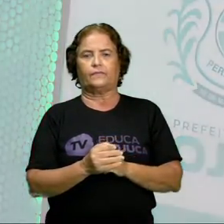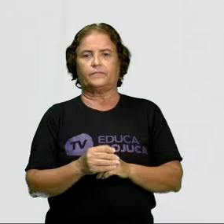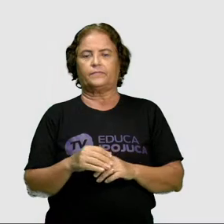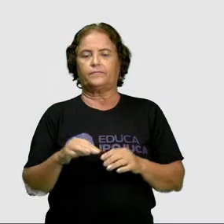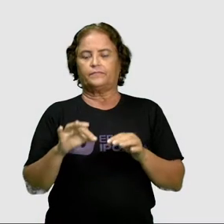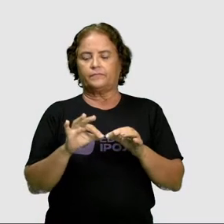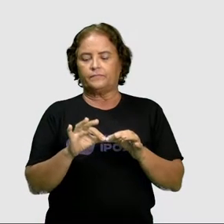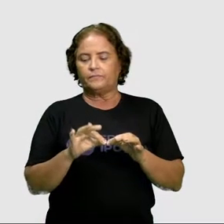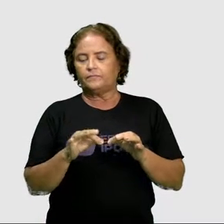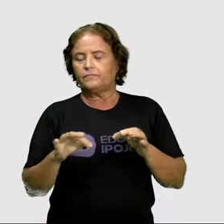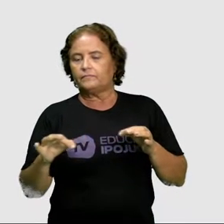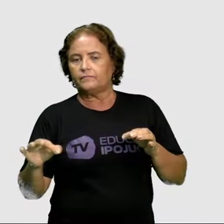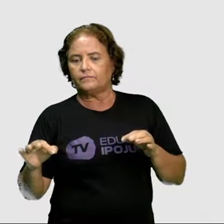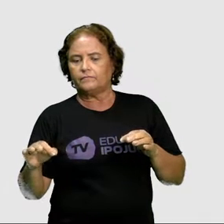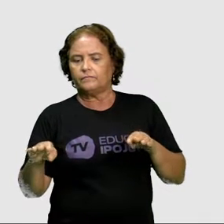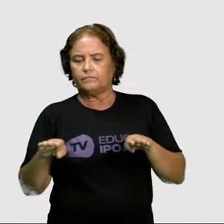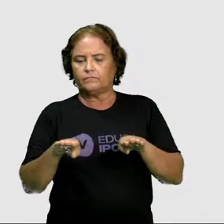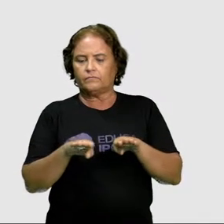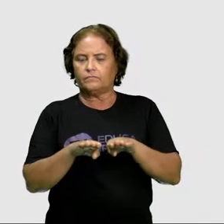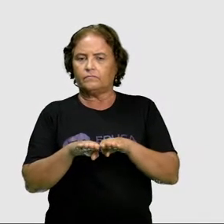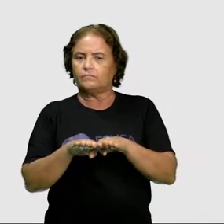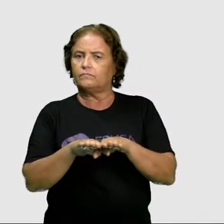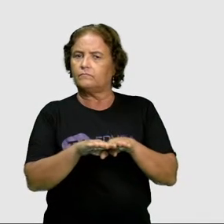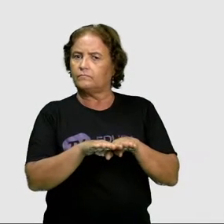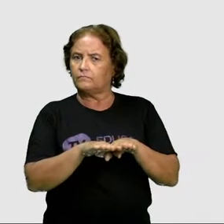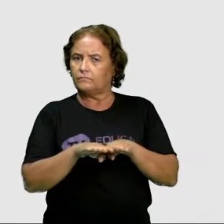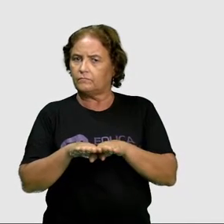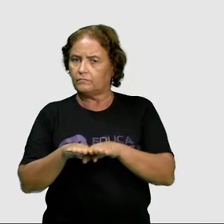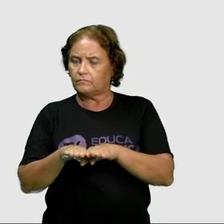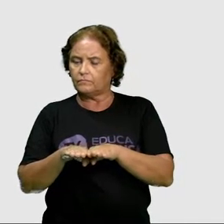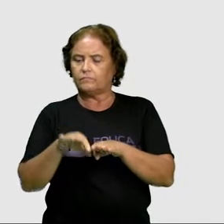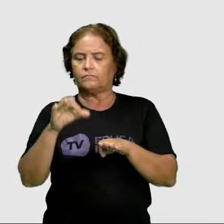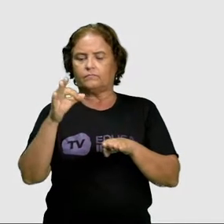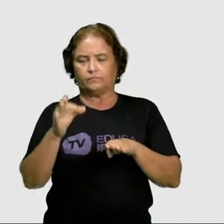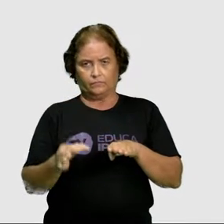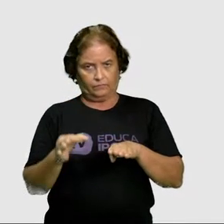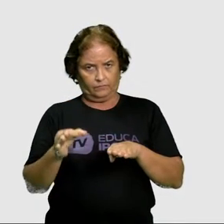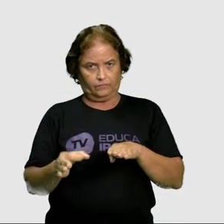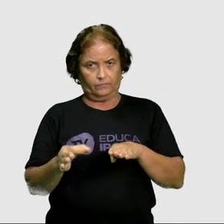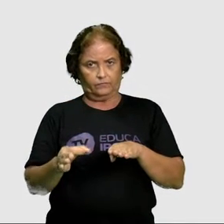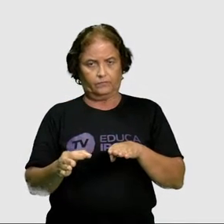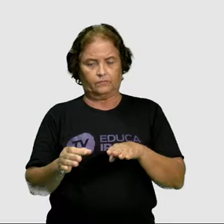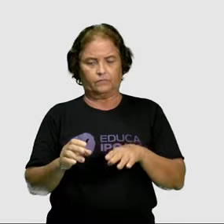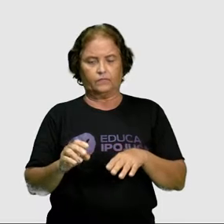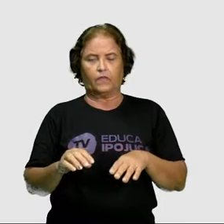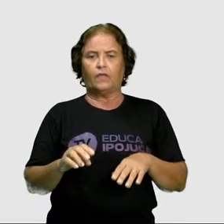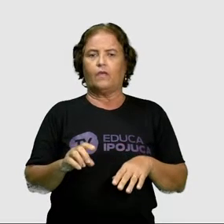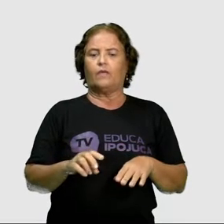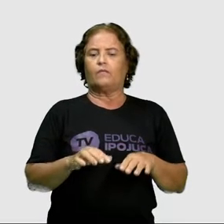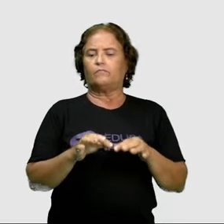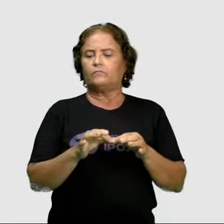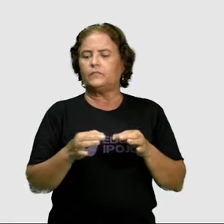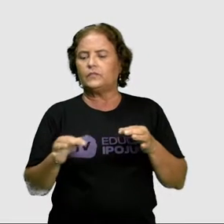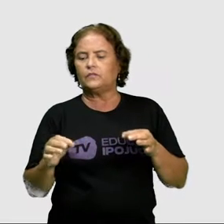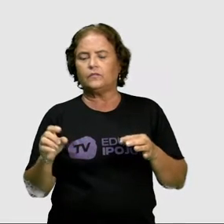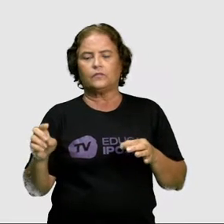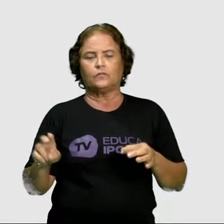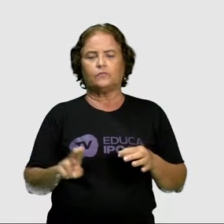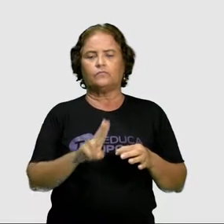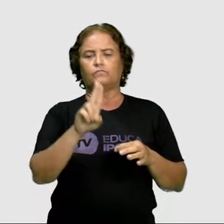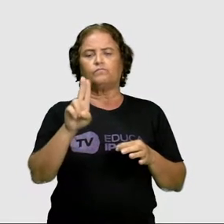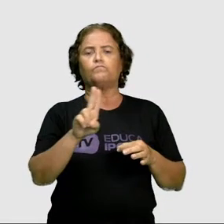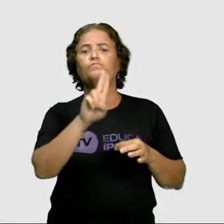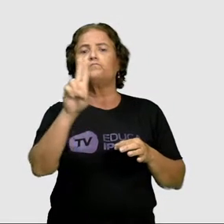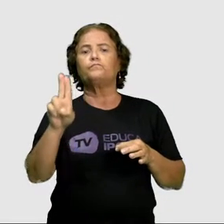Medidas padronizadas são medidas que usamos no nosso dia a dia, tá? E serve